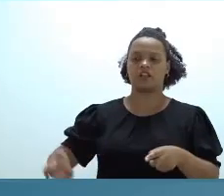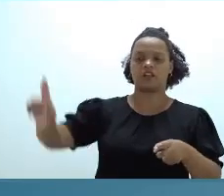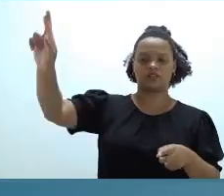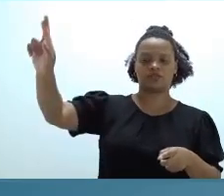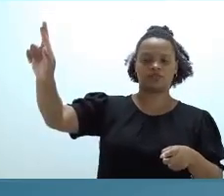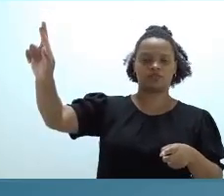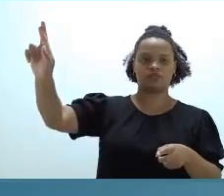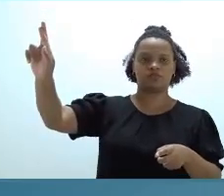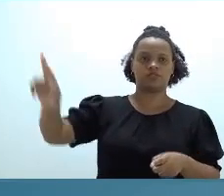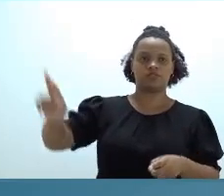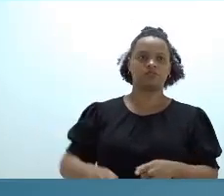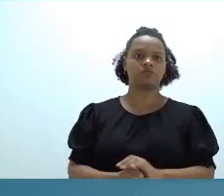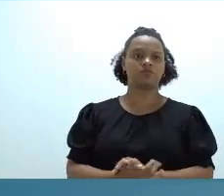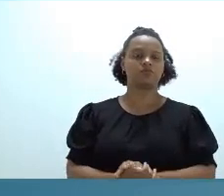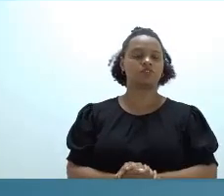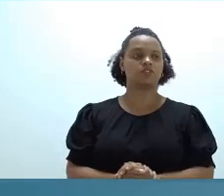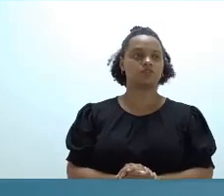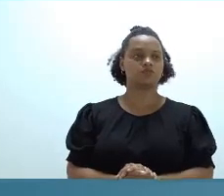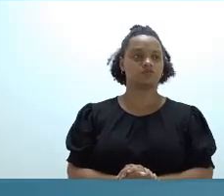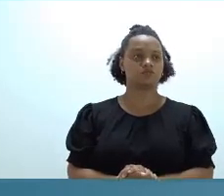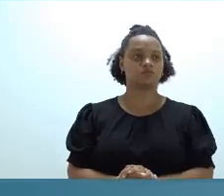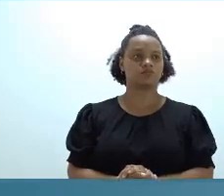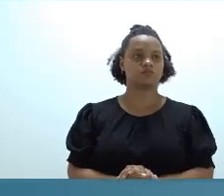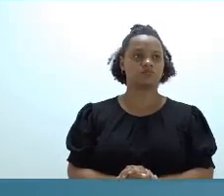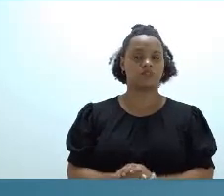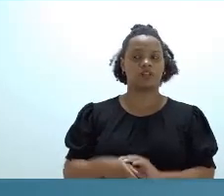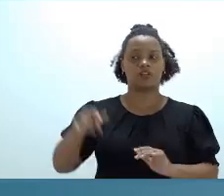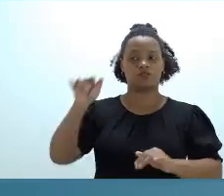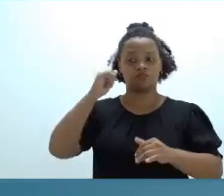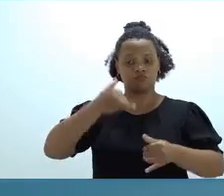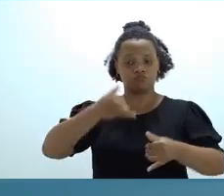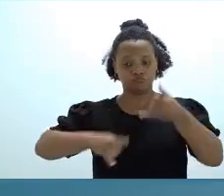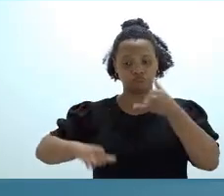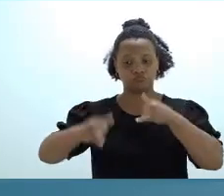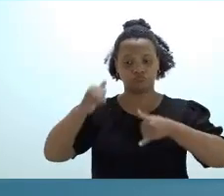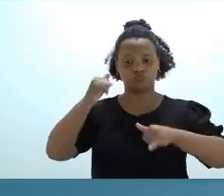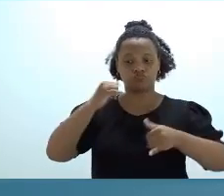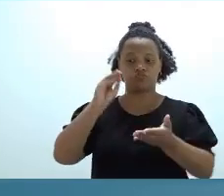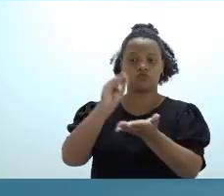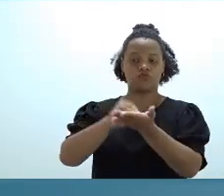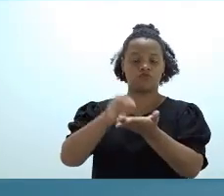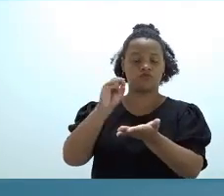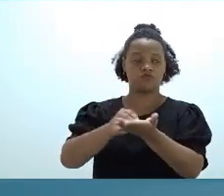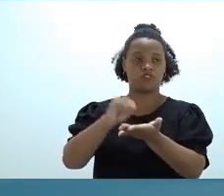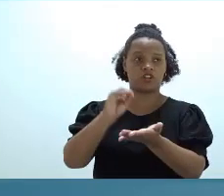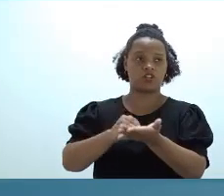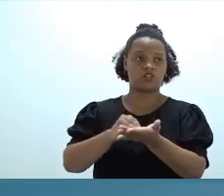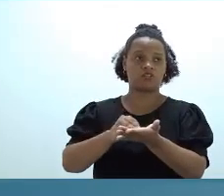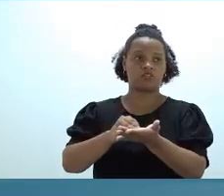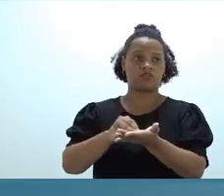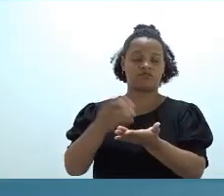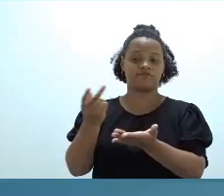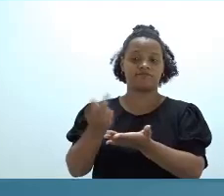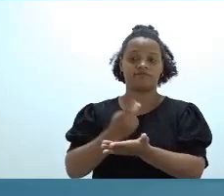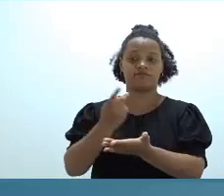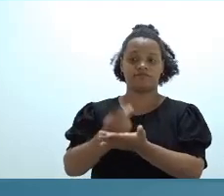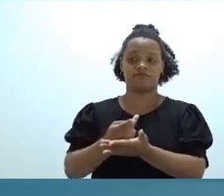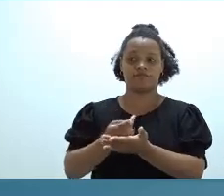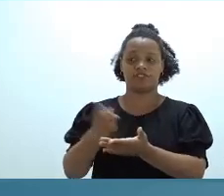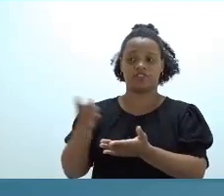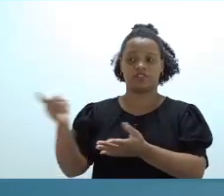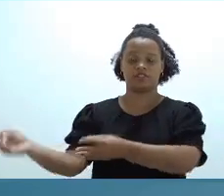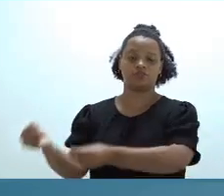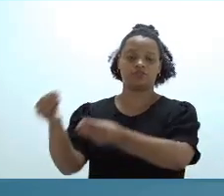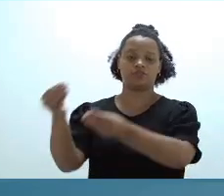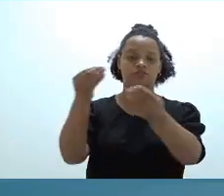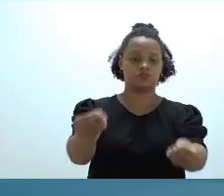tese, ocasionada por sucessiva falha na prestação do serviço, delegada originalmente pelo poder público. É